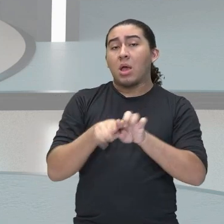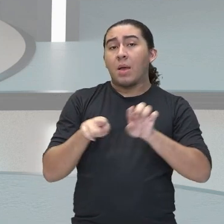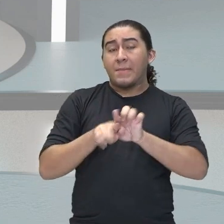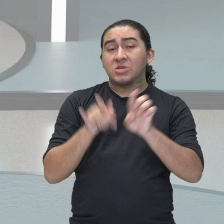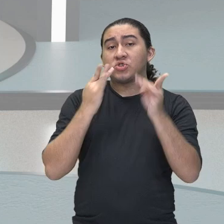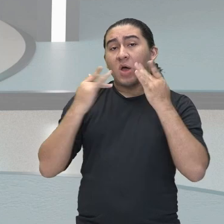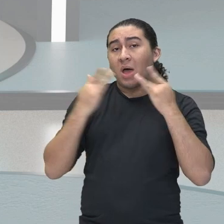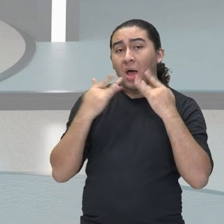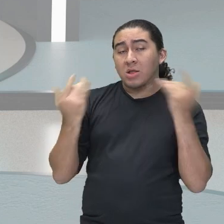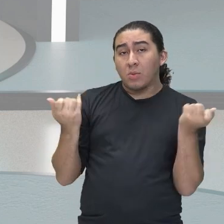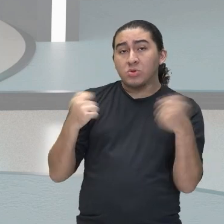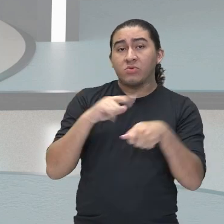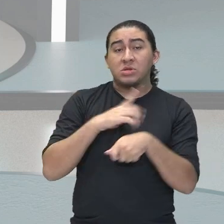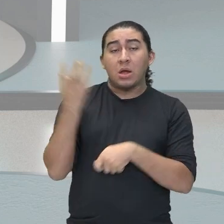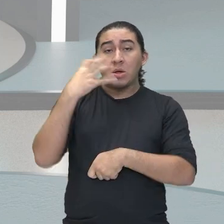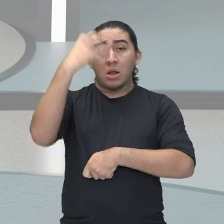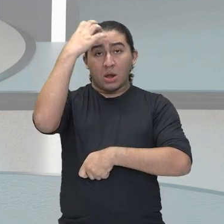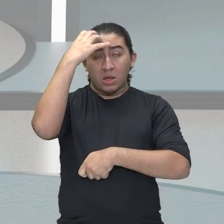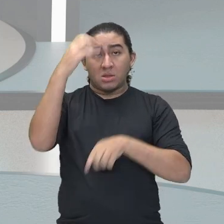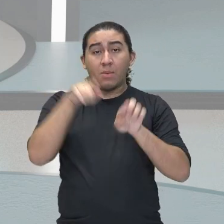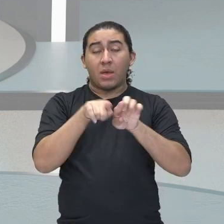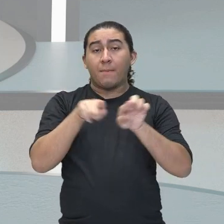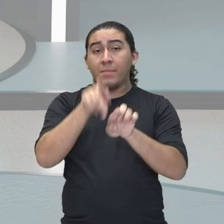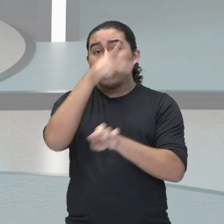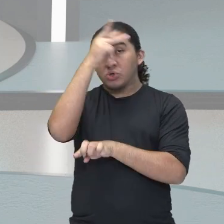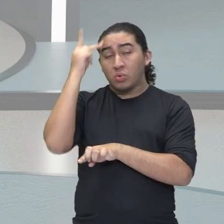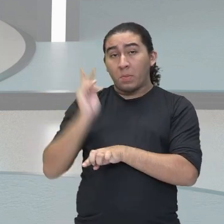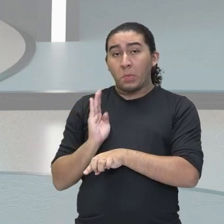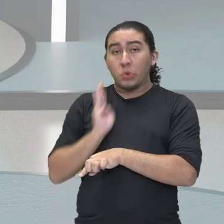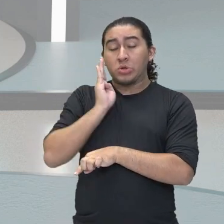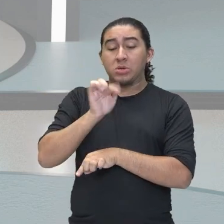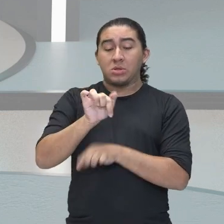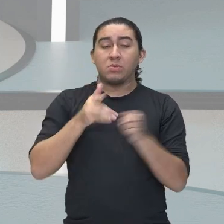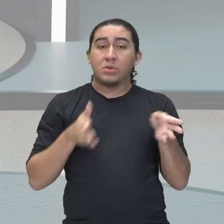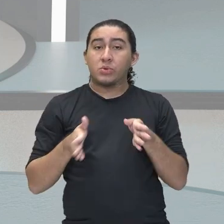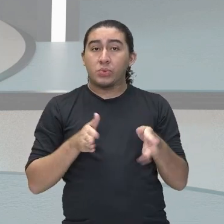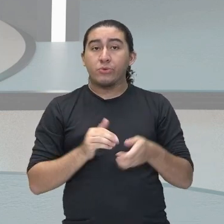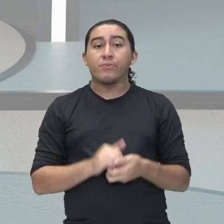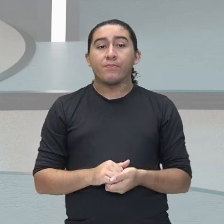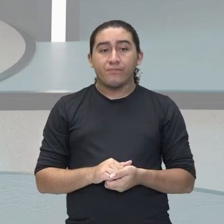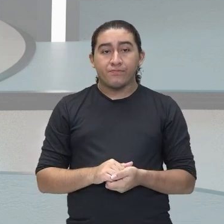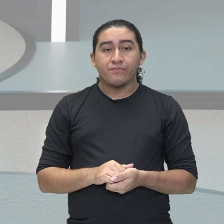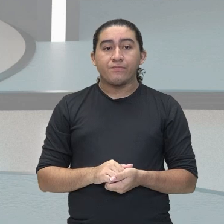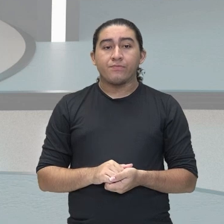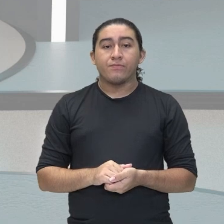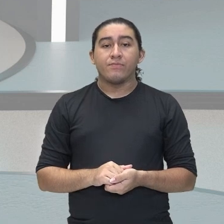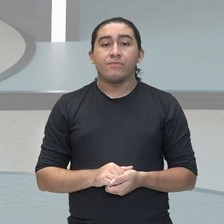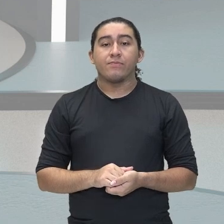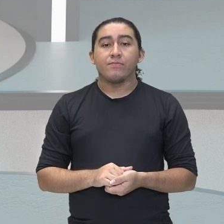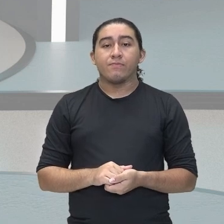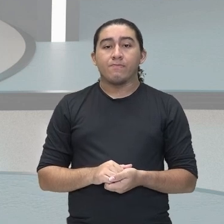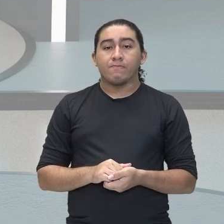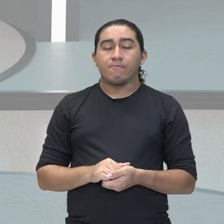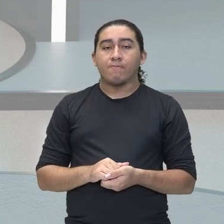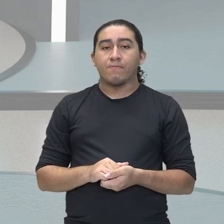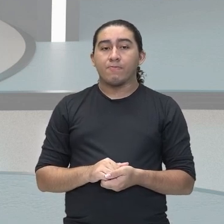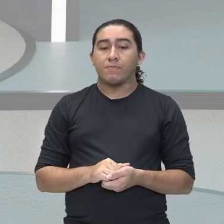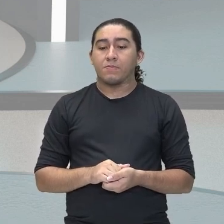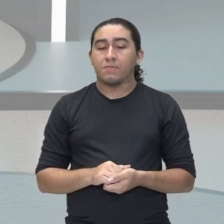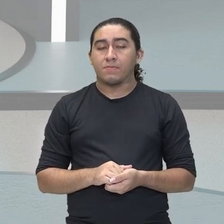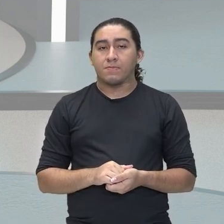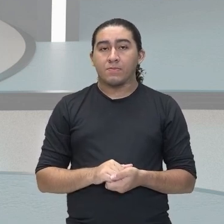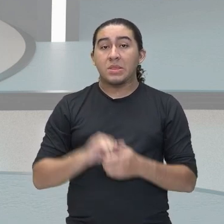alojar os reis, as pessoas nobres da época, tá? Então, o classicismo teve